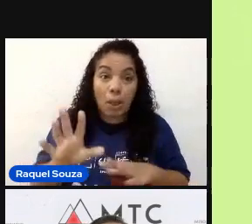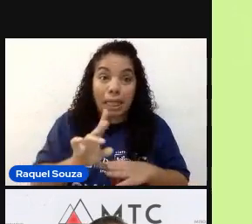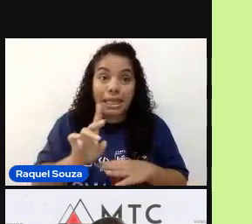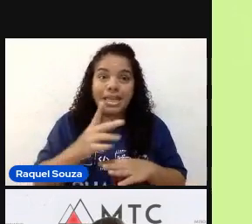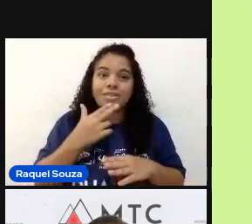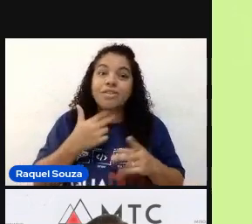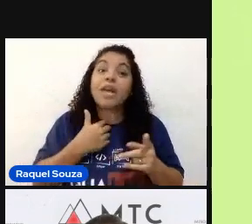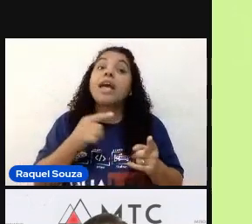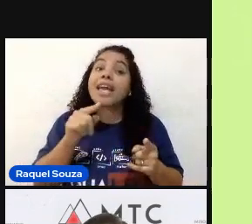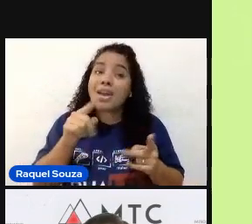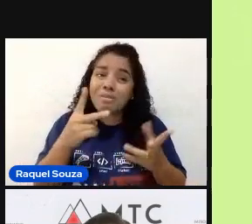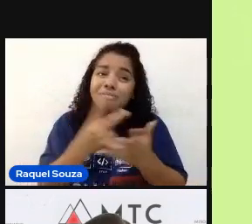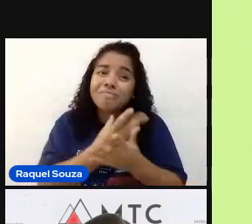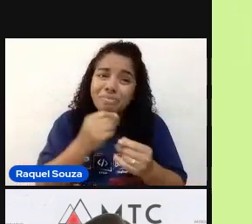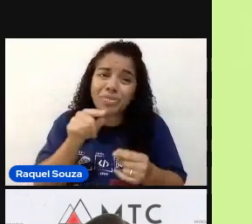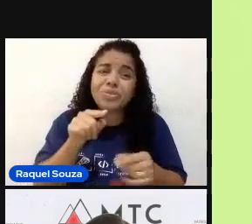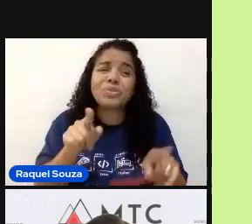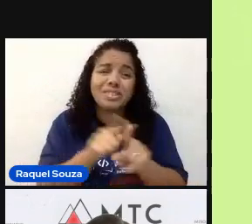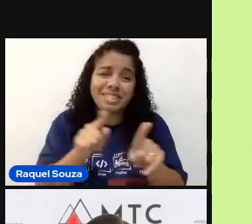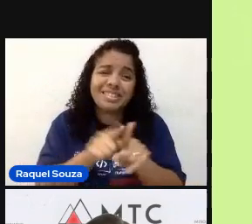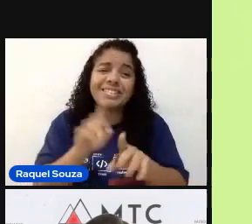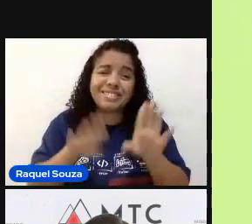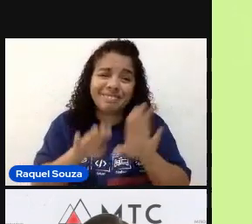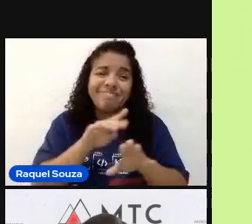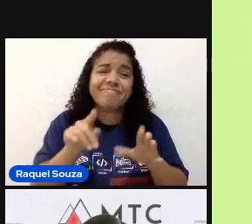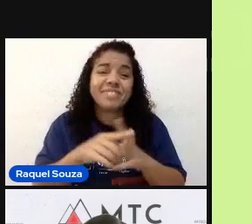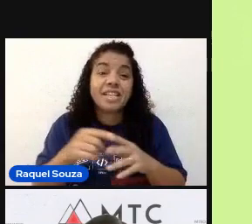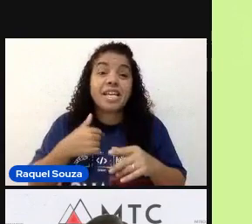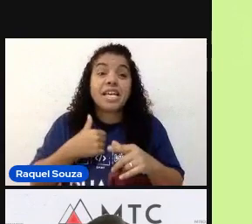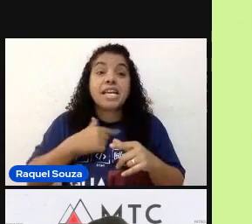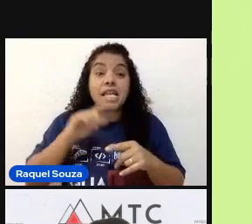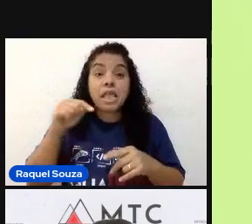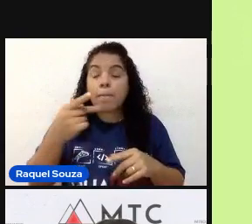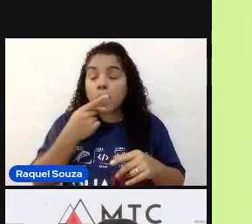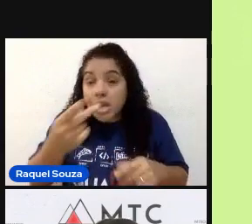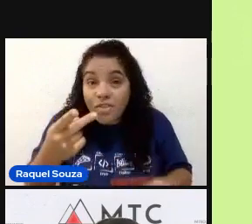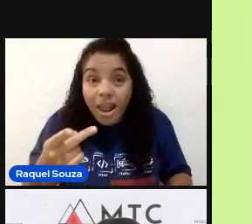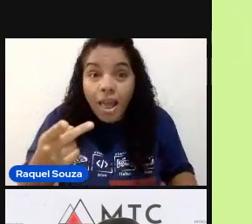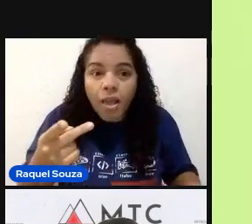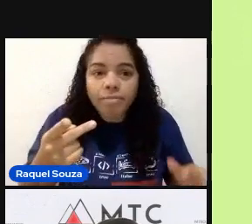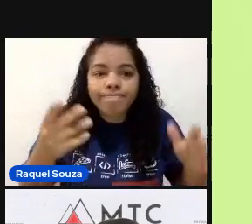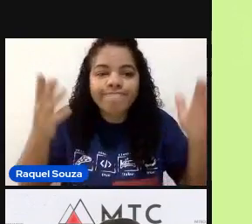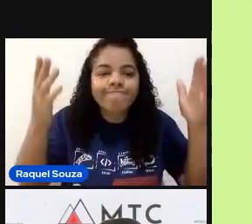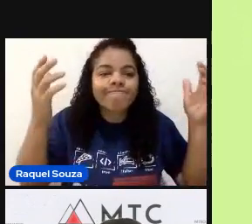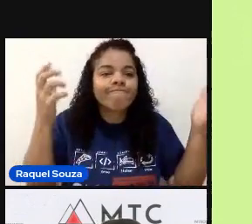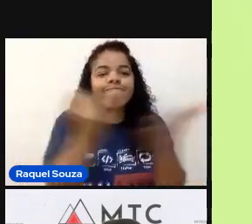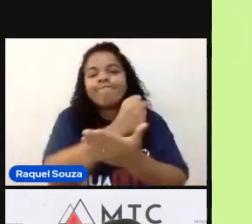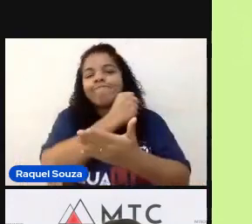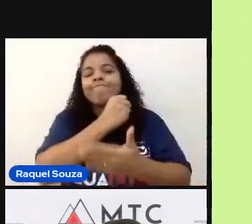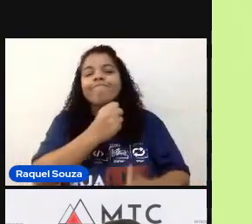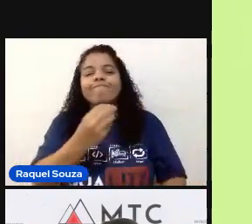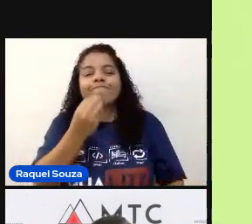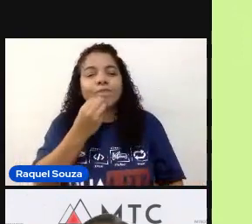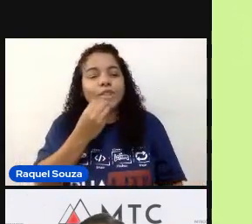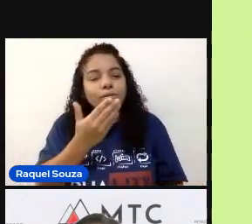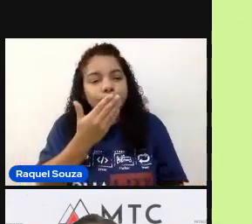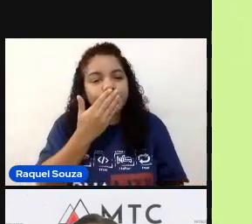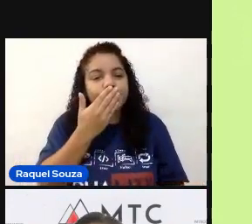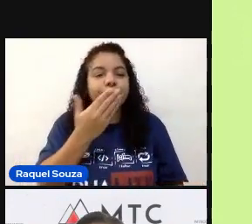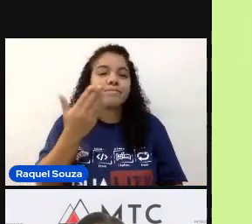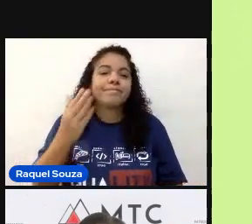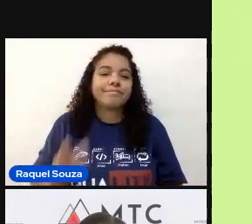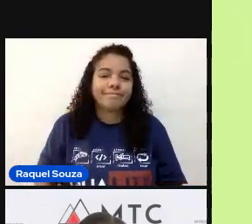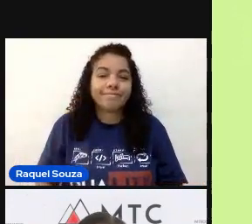eu passo muito por isso ainda às vezes. Eu faço, depois que eu falo, eu não devia ter falado isso.